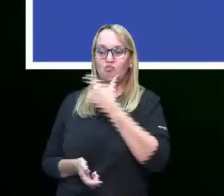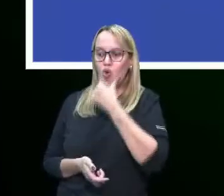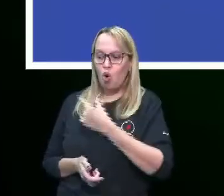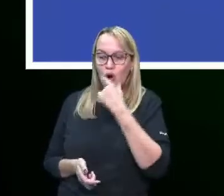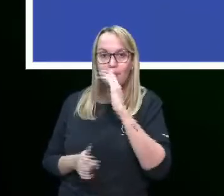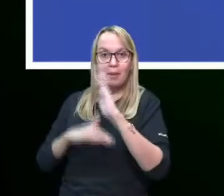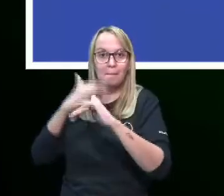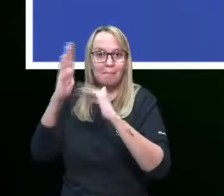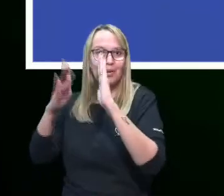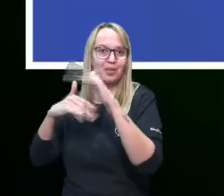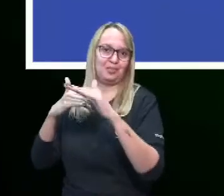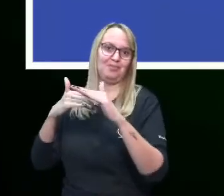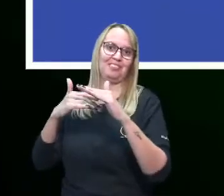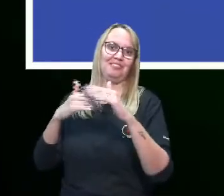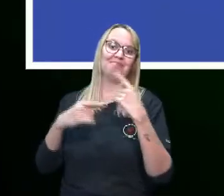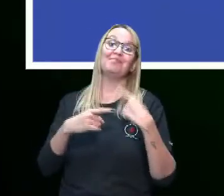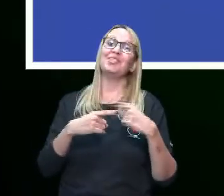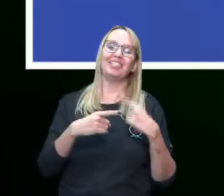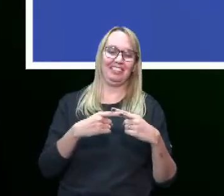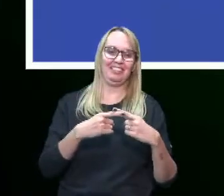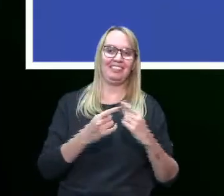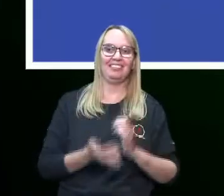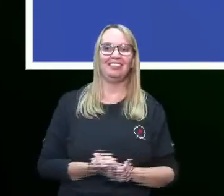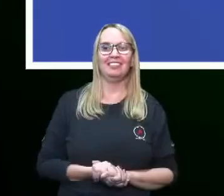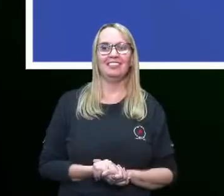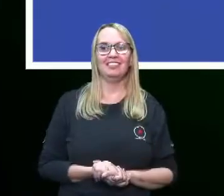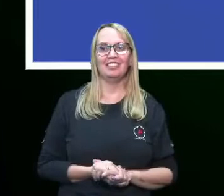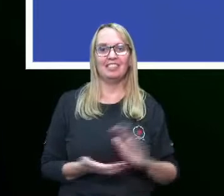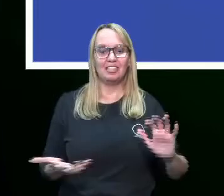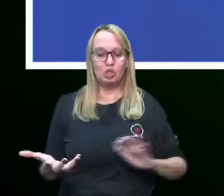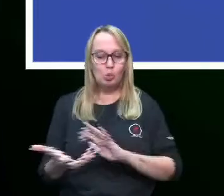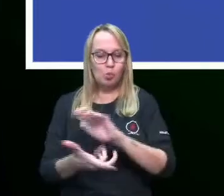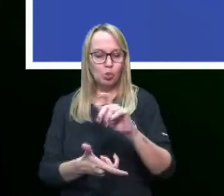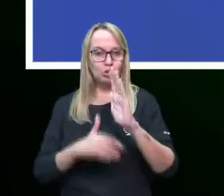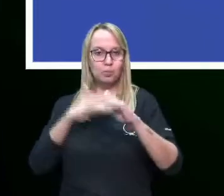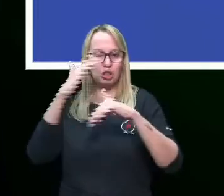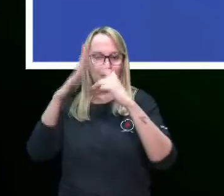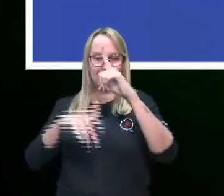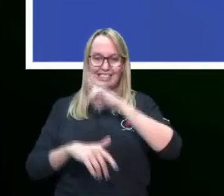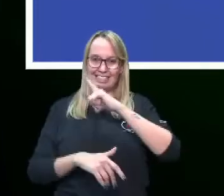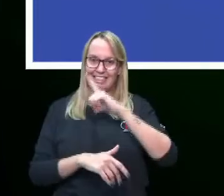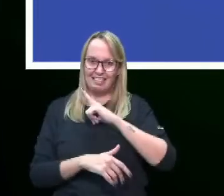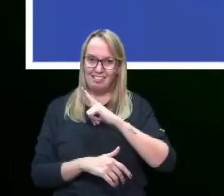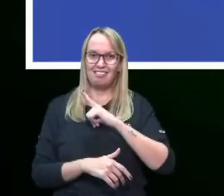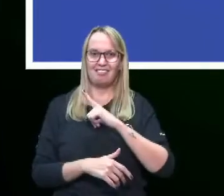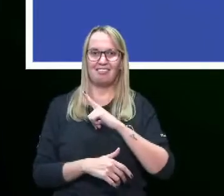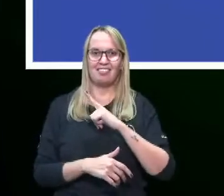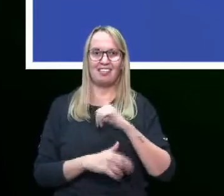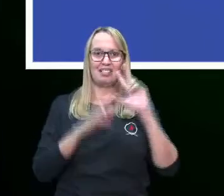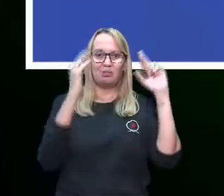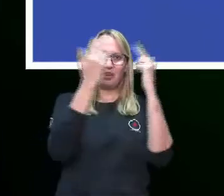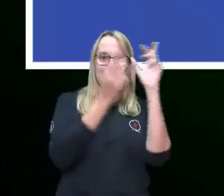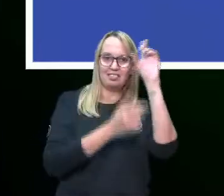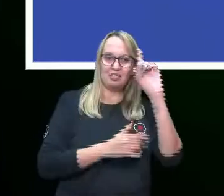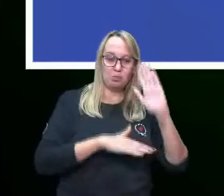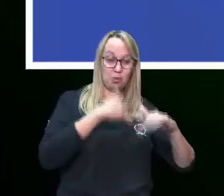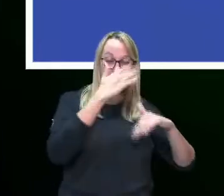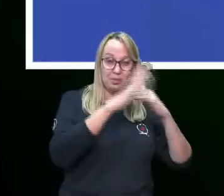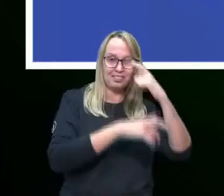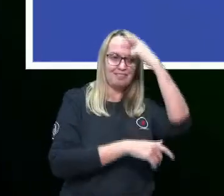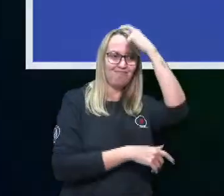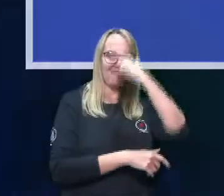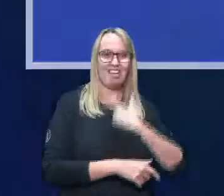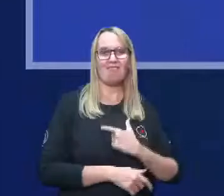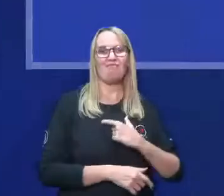próspero. Sabe por quê? No mundo, prosperidade é ter. No reino de Deus, prosperidade